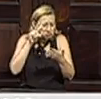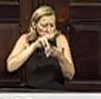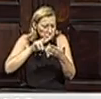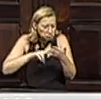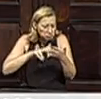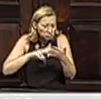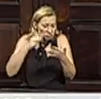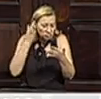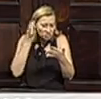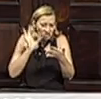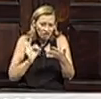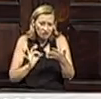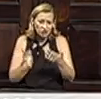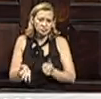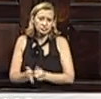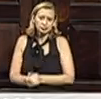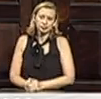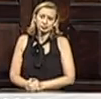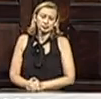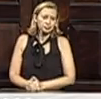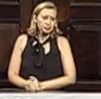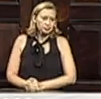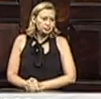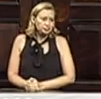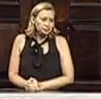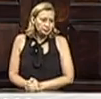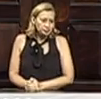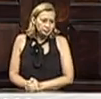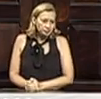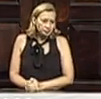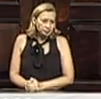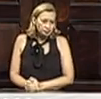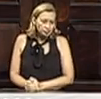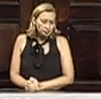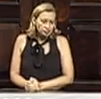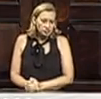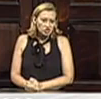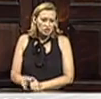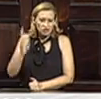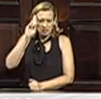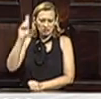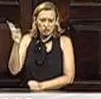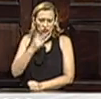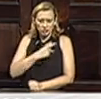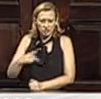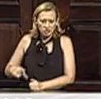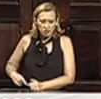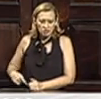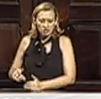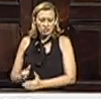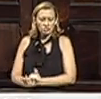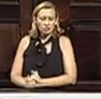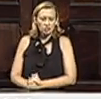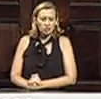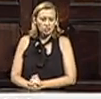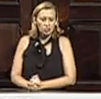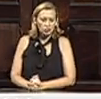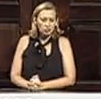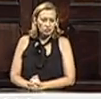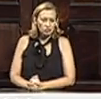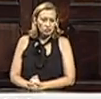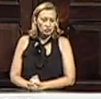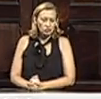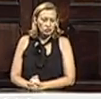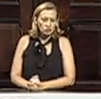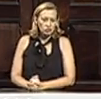Meu grande irmão, os professores todos foram para 6. Senhor presidente, a gente tem um problema concreto, que em